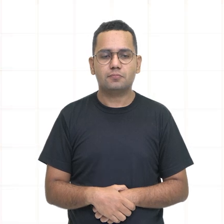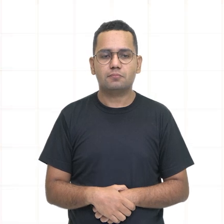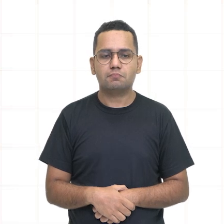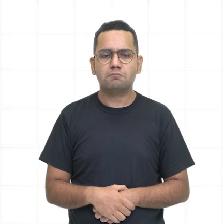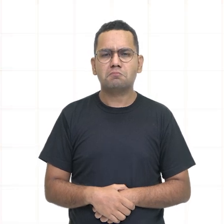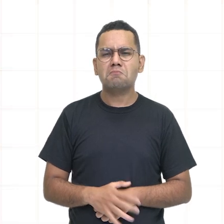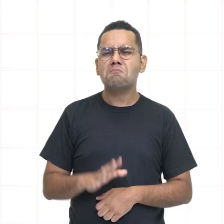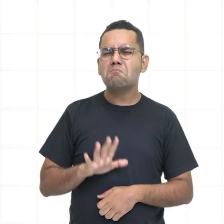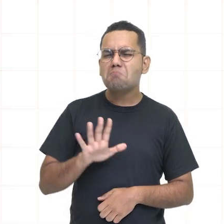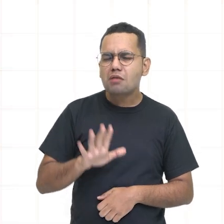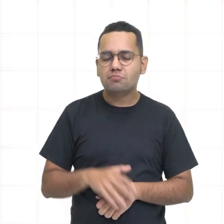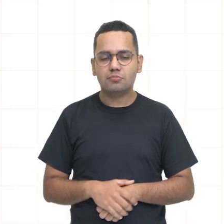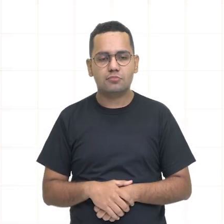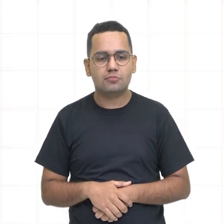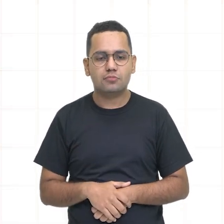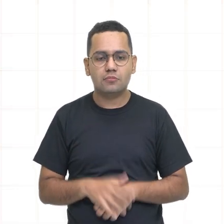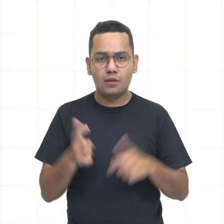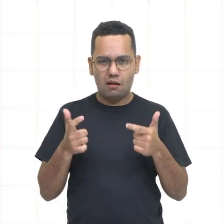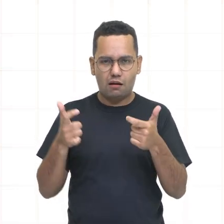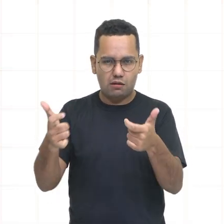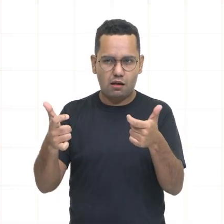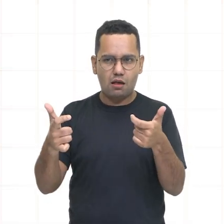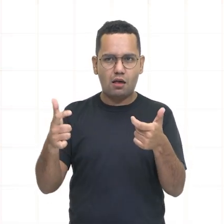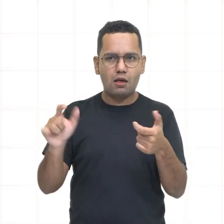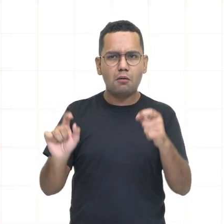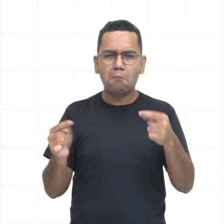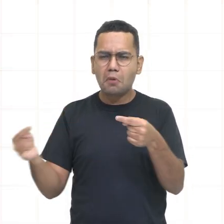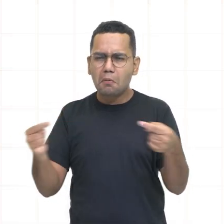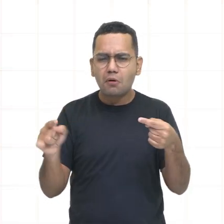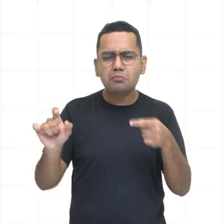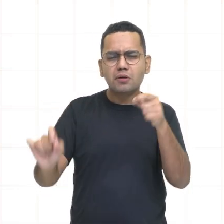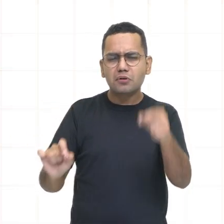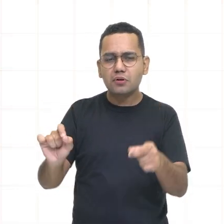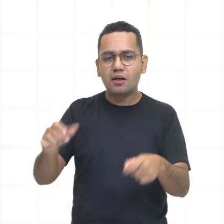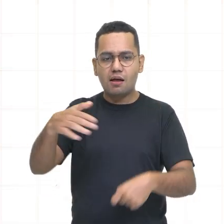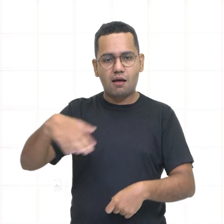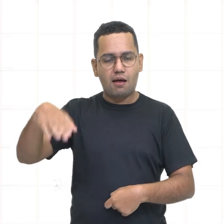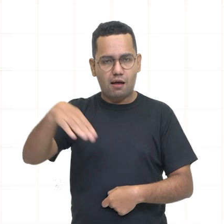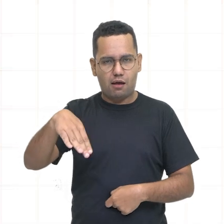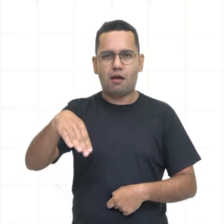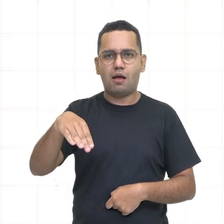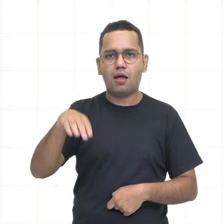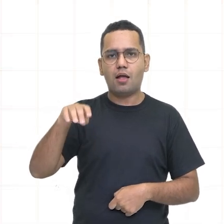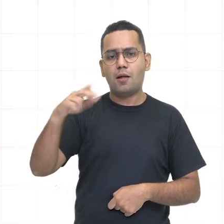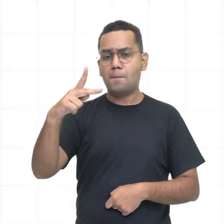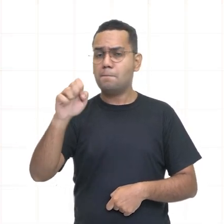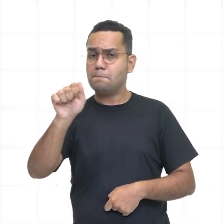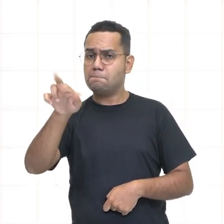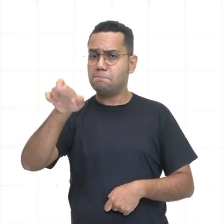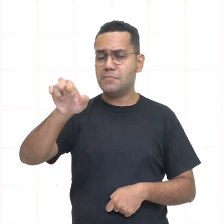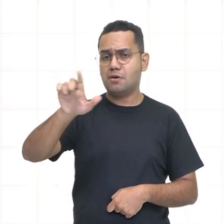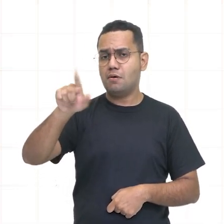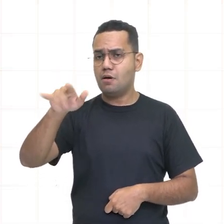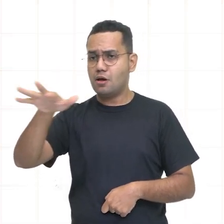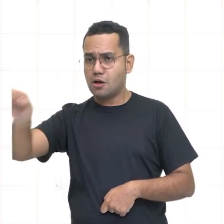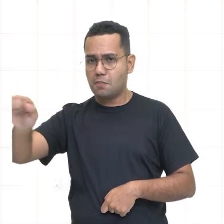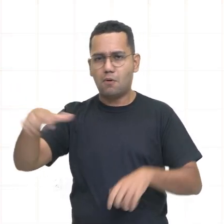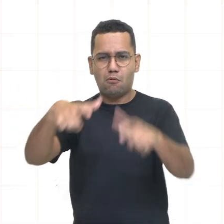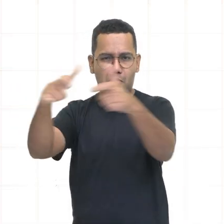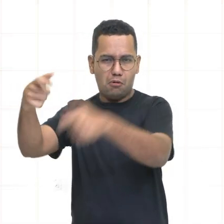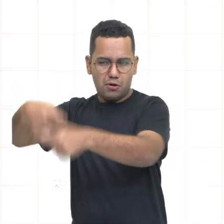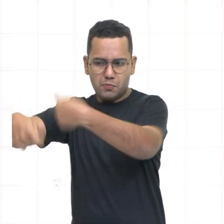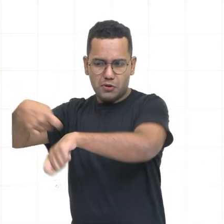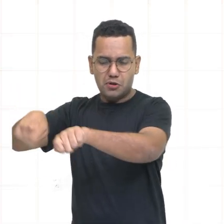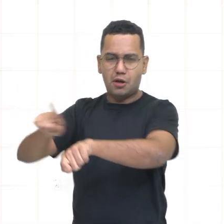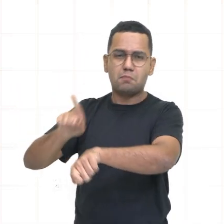Essa batalha ela foi em decorrência justamente ao ataque de Pearl Harbor, certo? Claro que houve ali várias outras